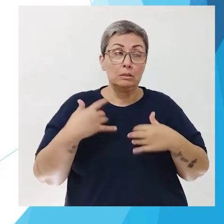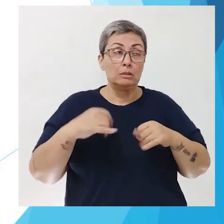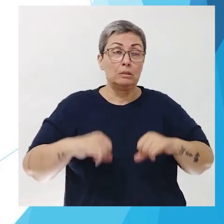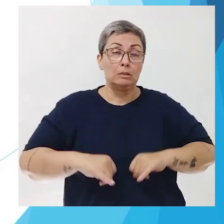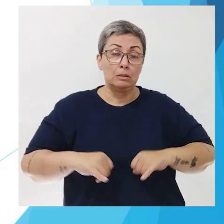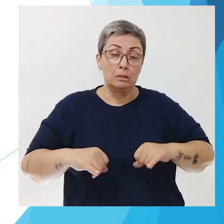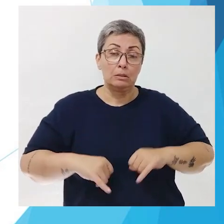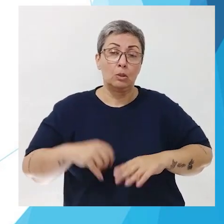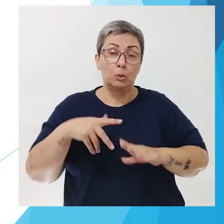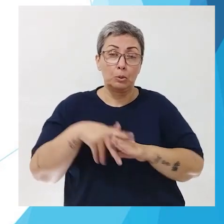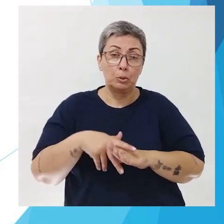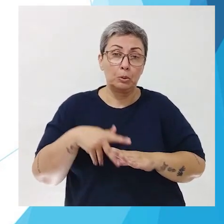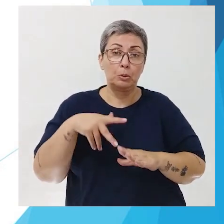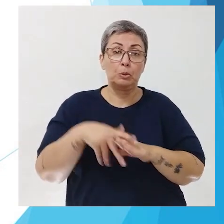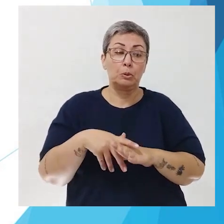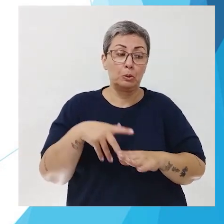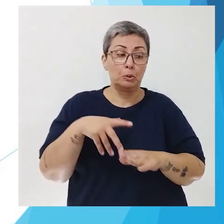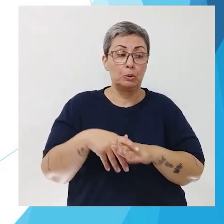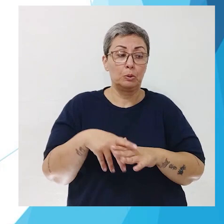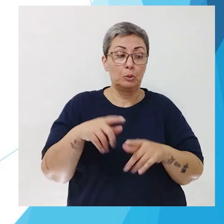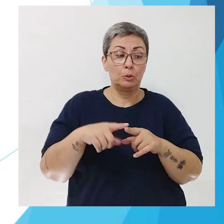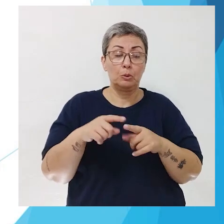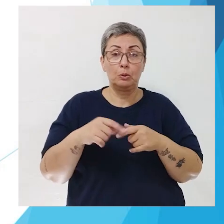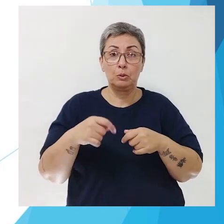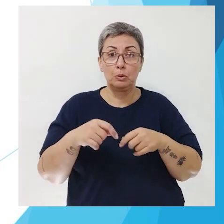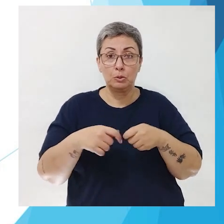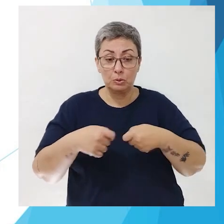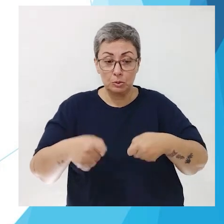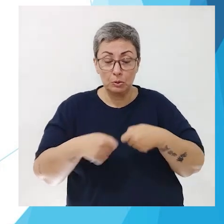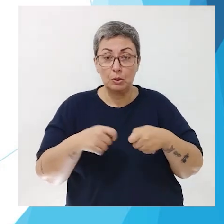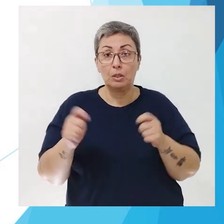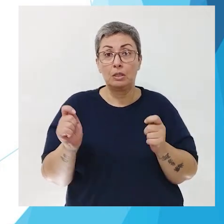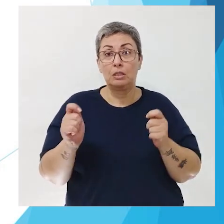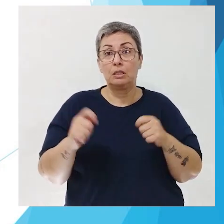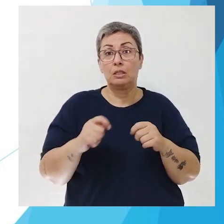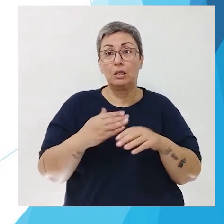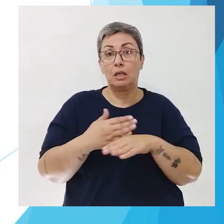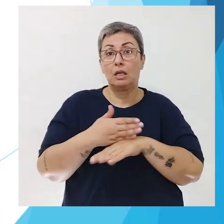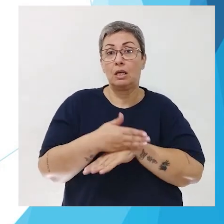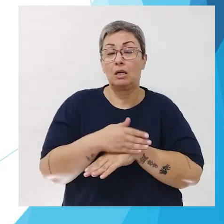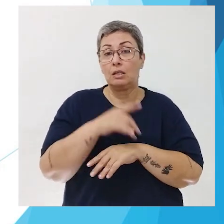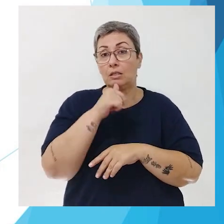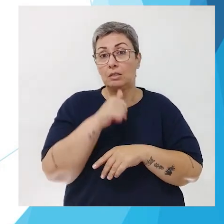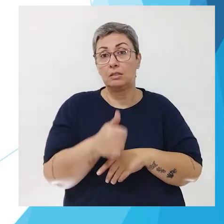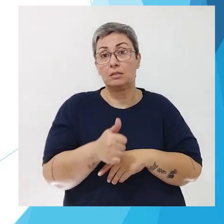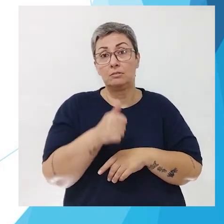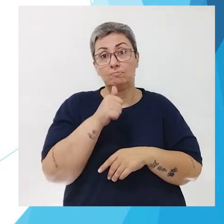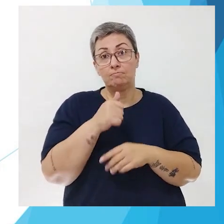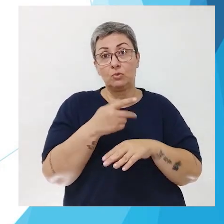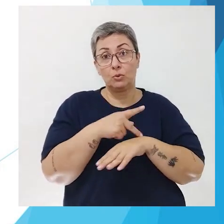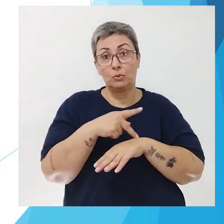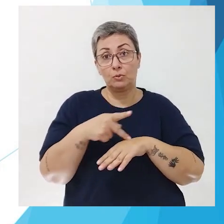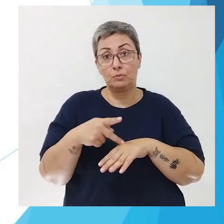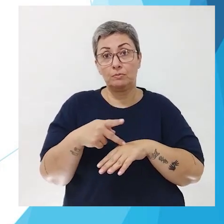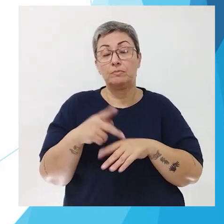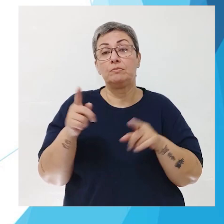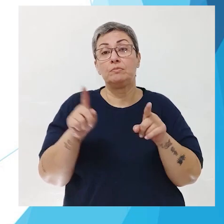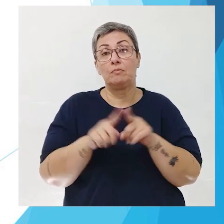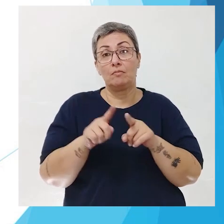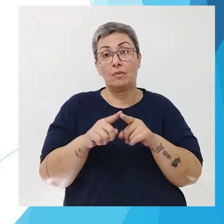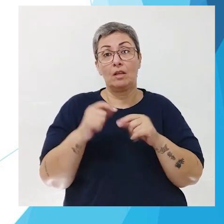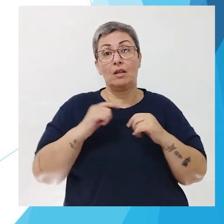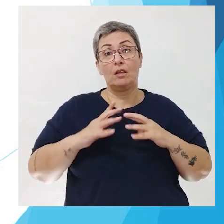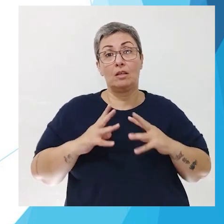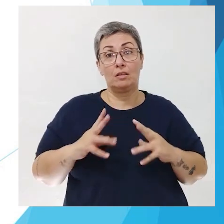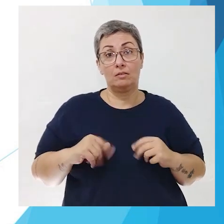de trabalhar em pequenos equipamentos que lhes permitirão ter acesso à água pura e